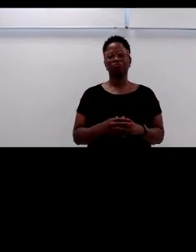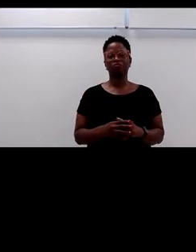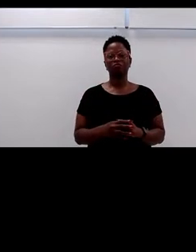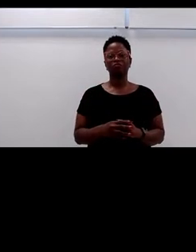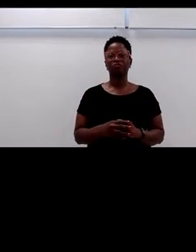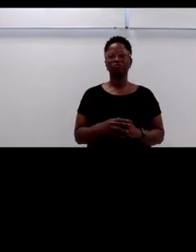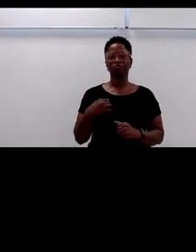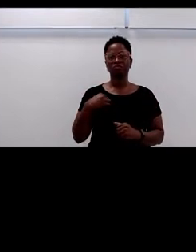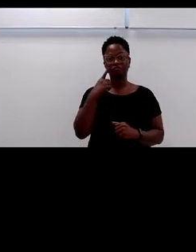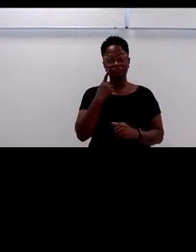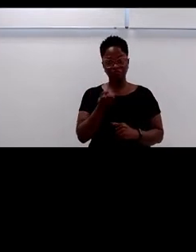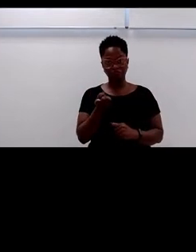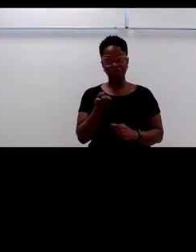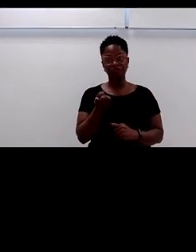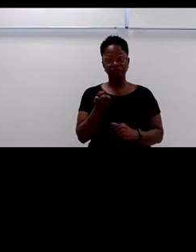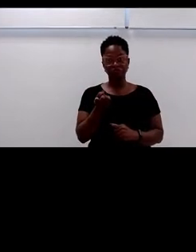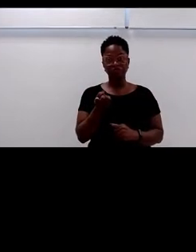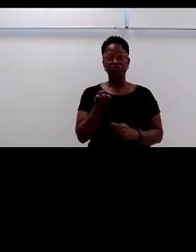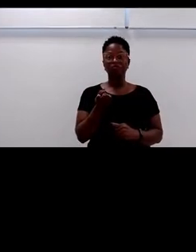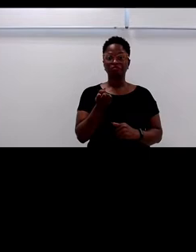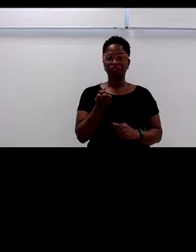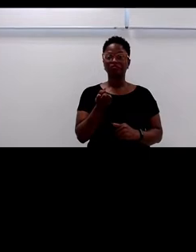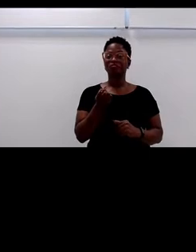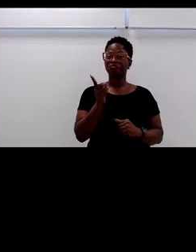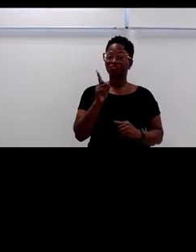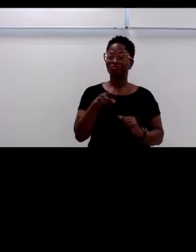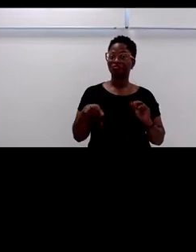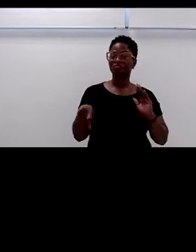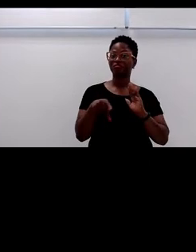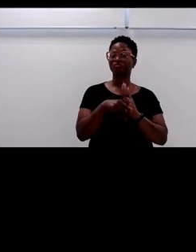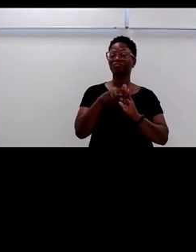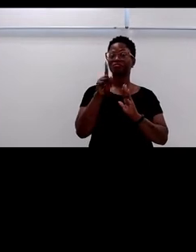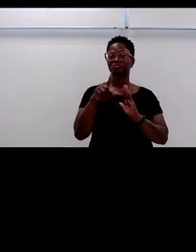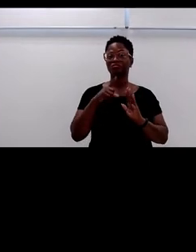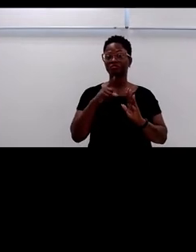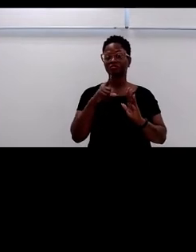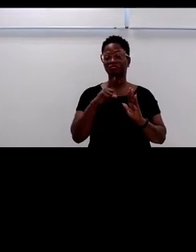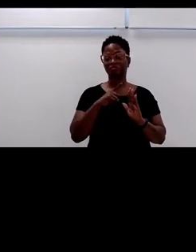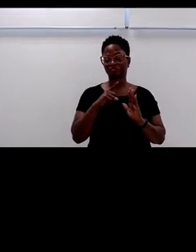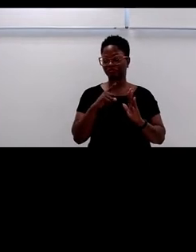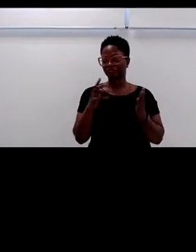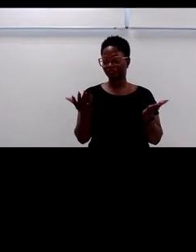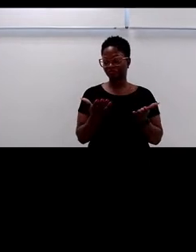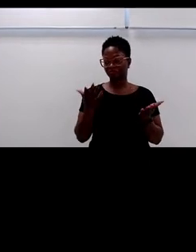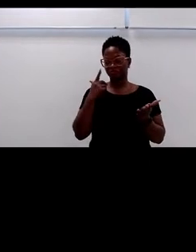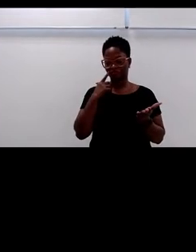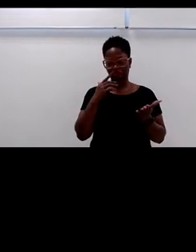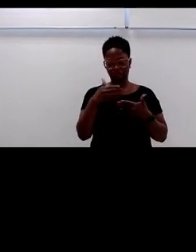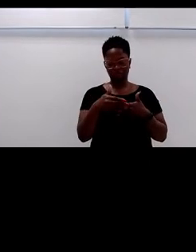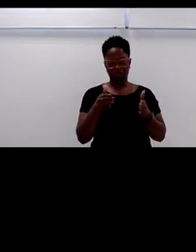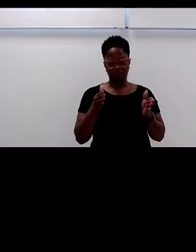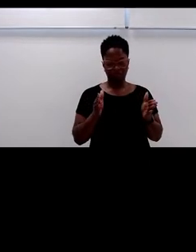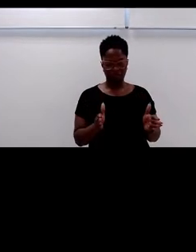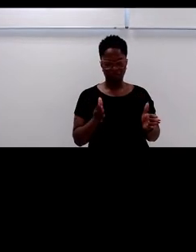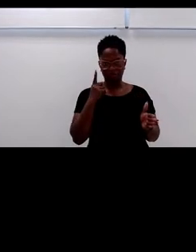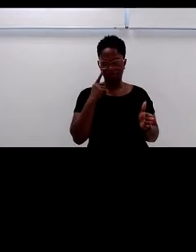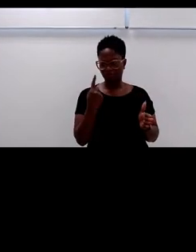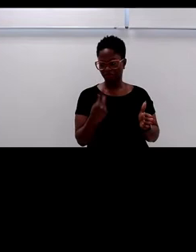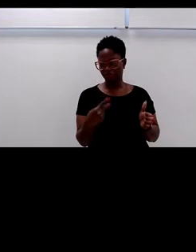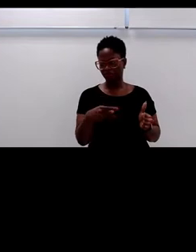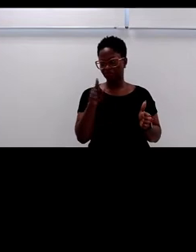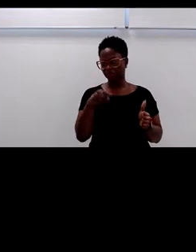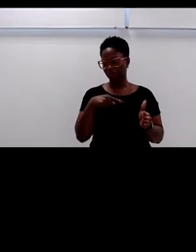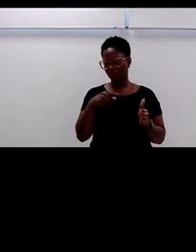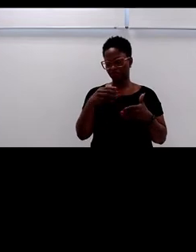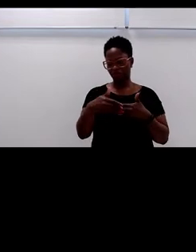aqui, ó. O bloco aqui é importante, esse bloco. Tem um bloco definido aqui. Tem um bloco